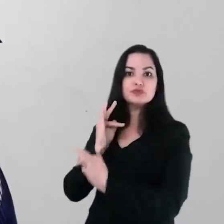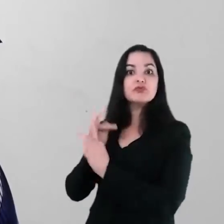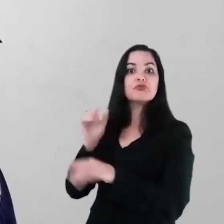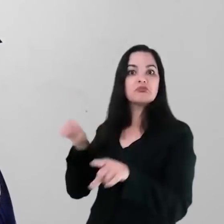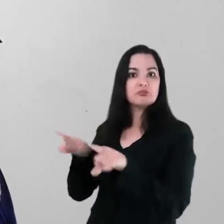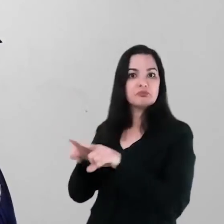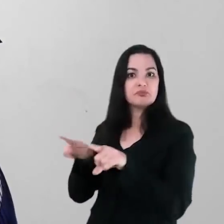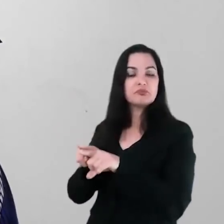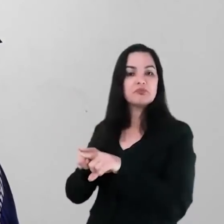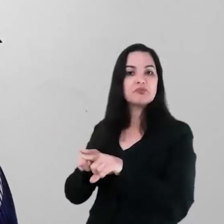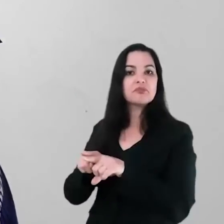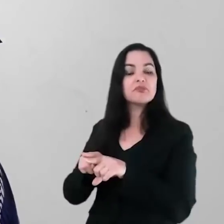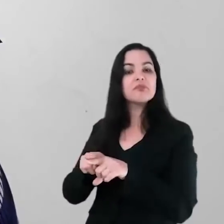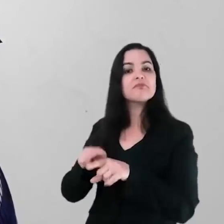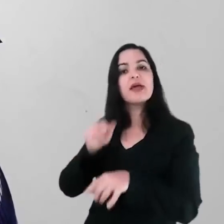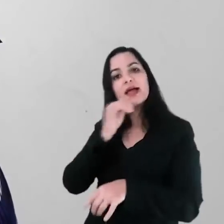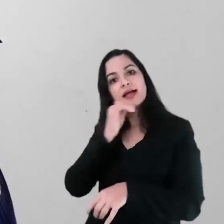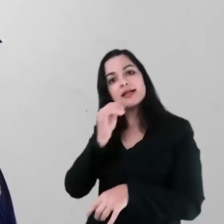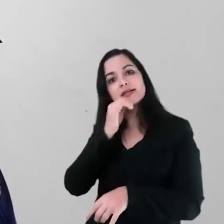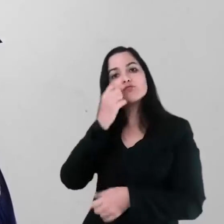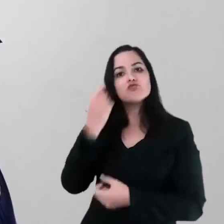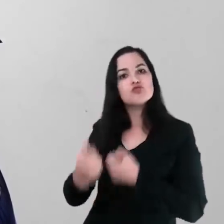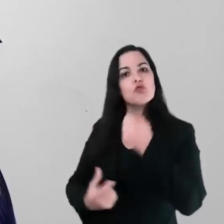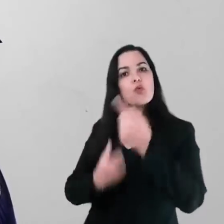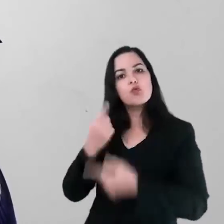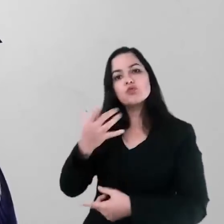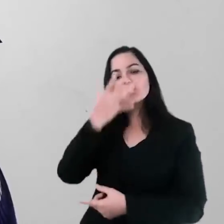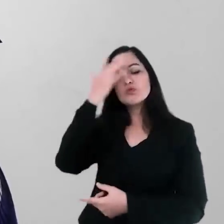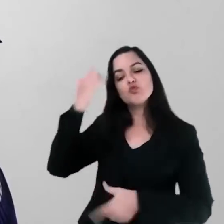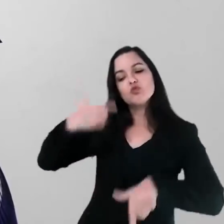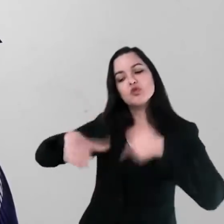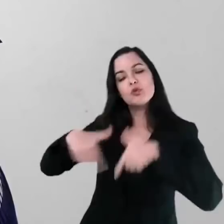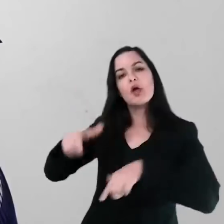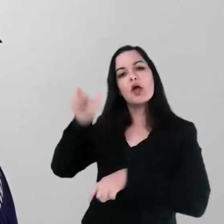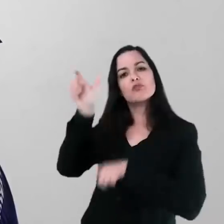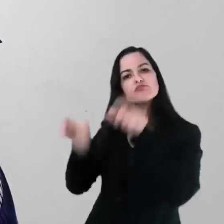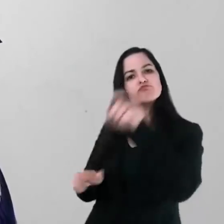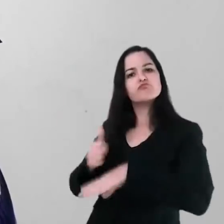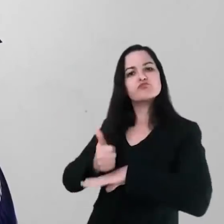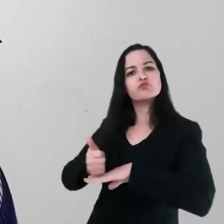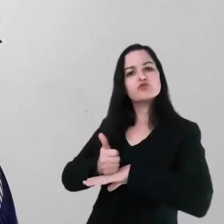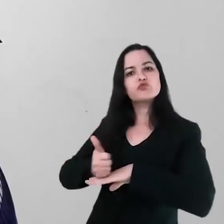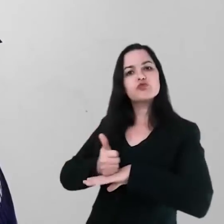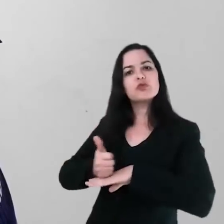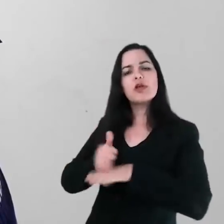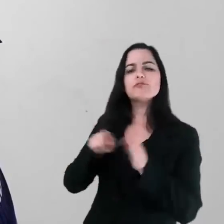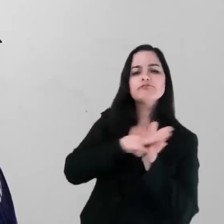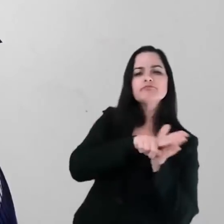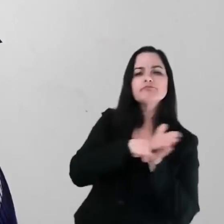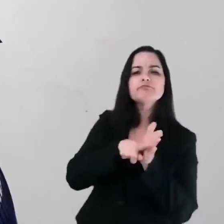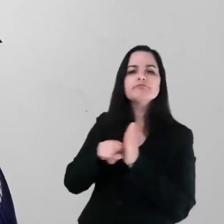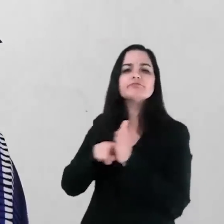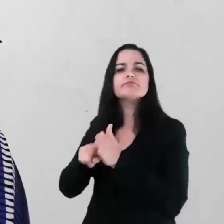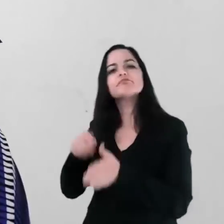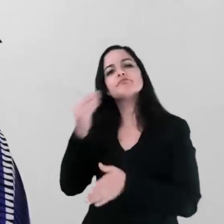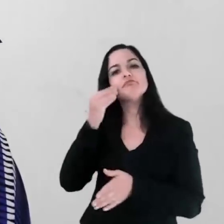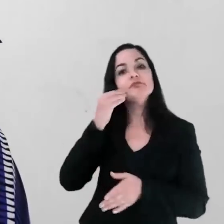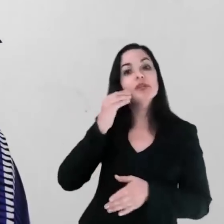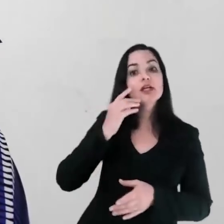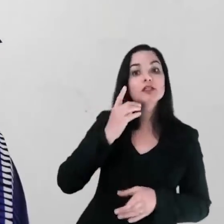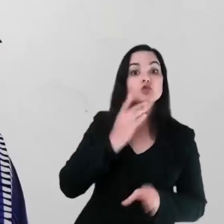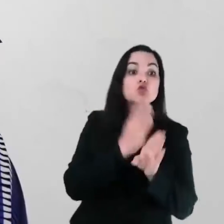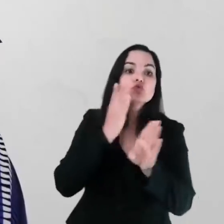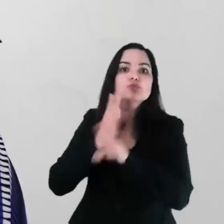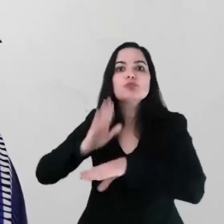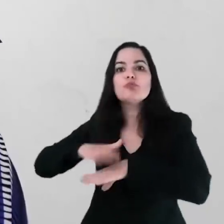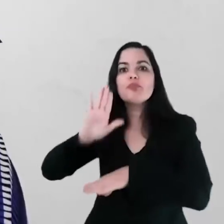de profissionais que desenvolvem essas pesquisas e que se aventuram nessas descobertas. Eles